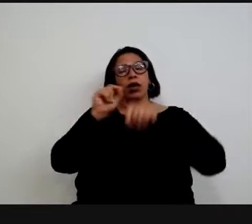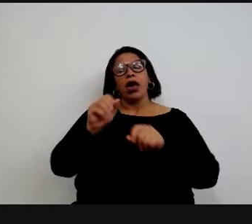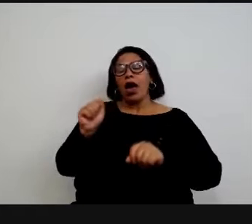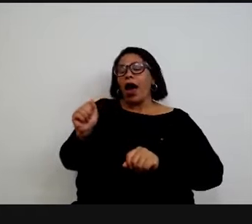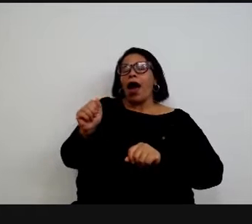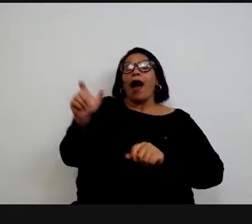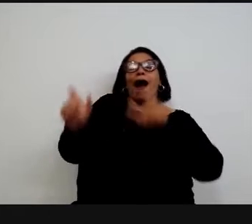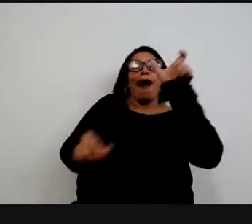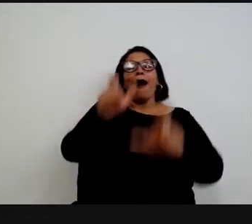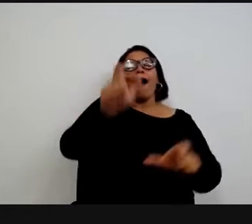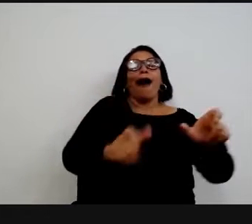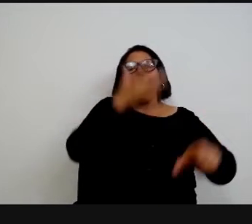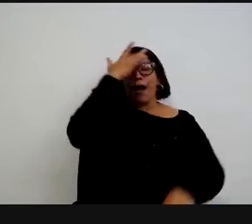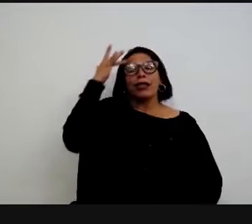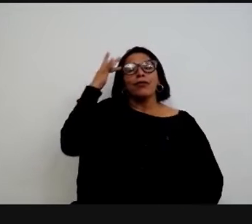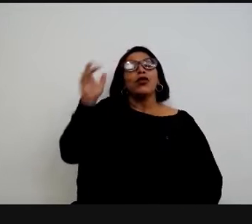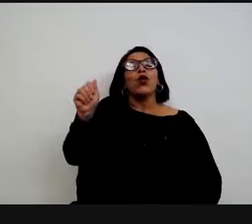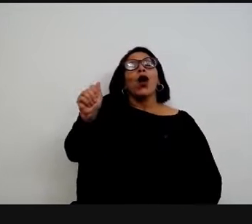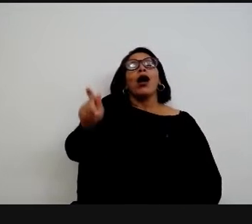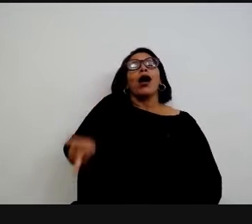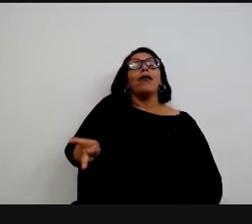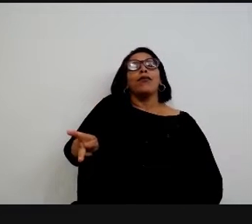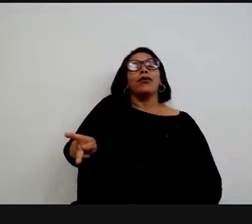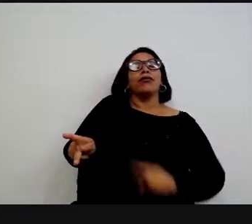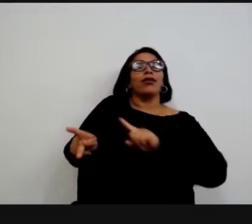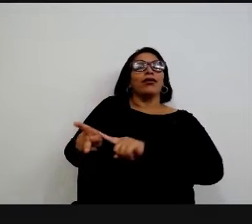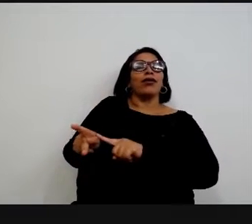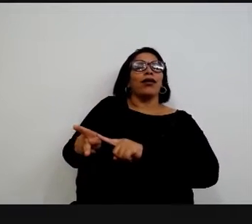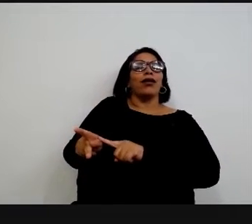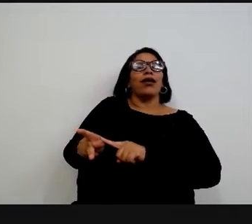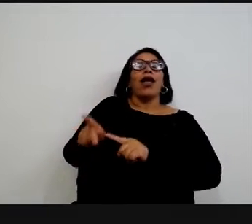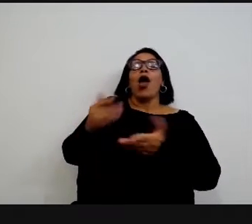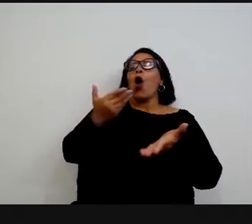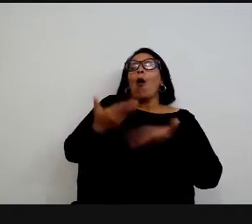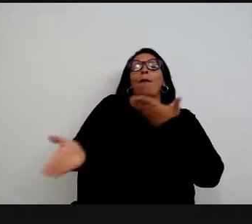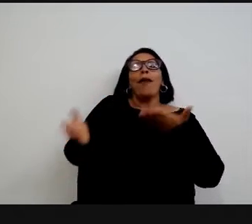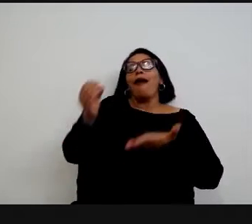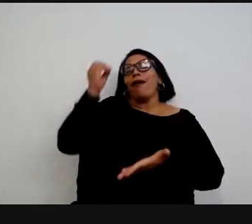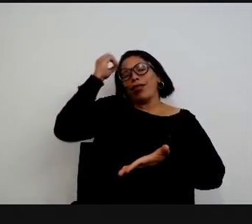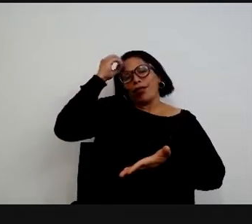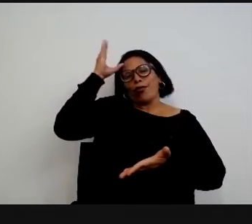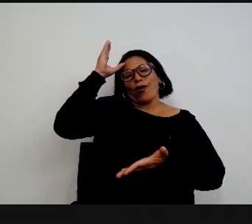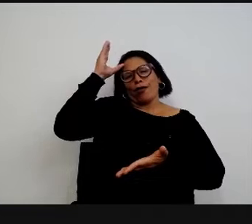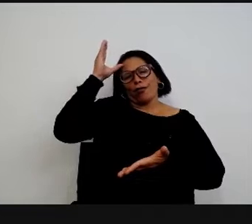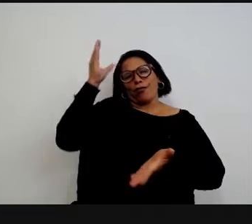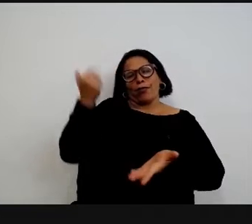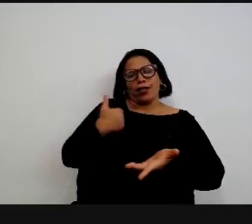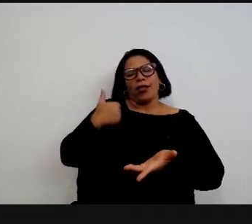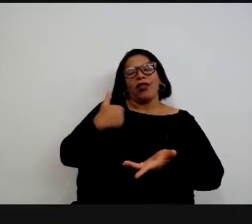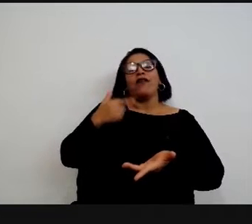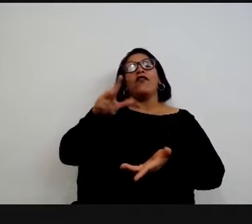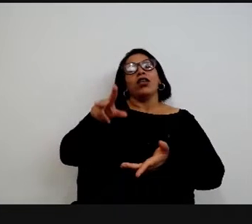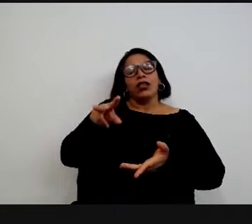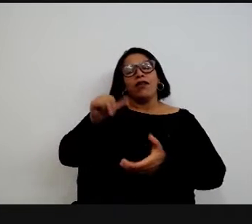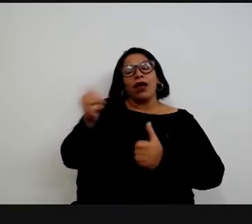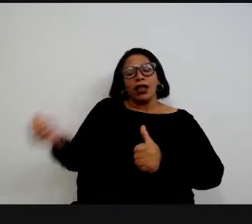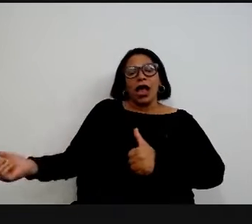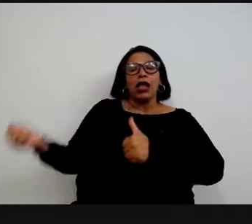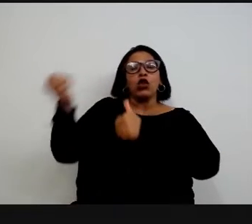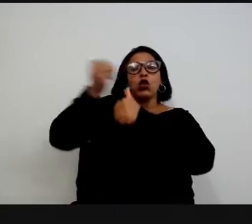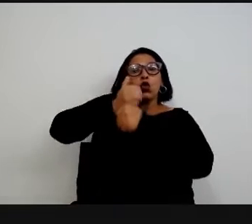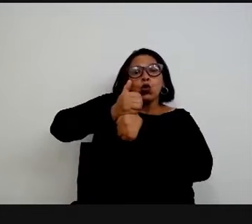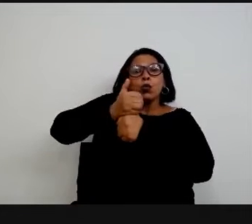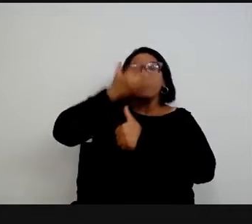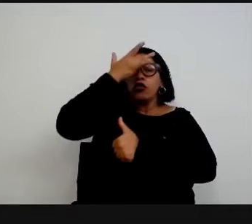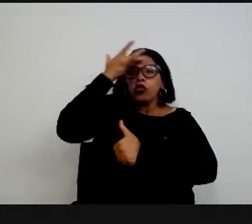das aposentadorias, que é do legar, a perda do conhecimento. Quer dizer, de você fazer a sucessão